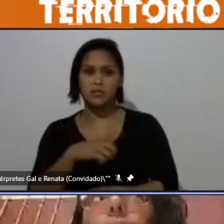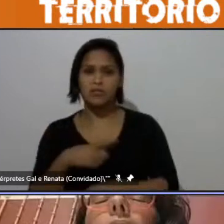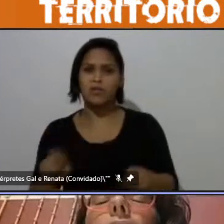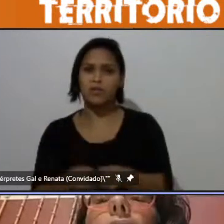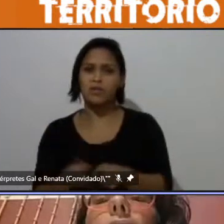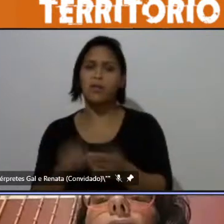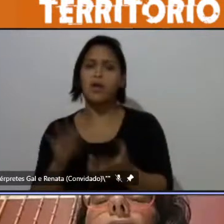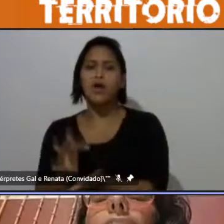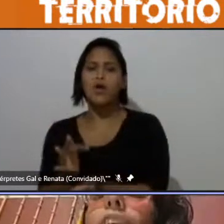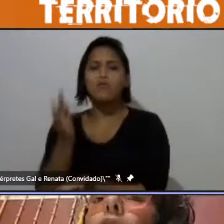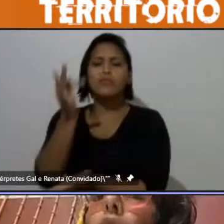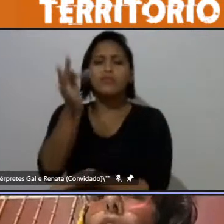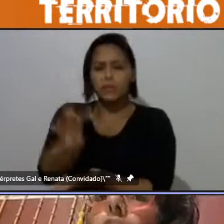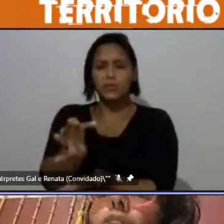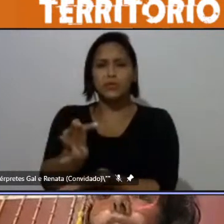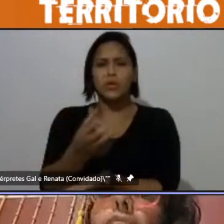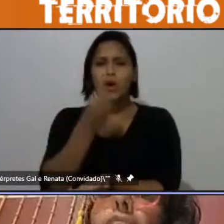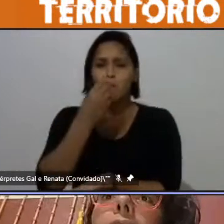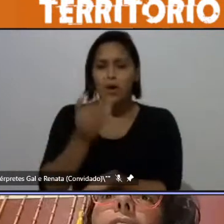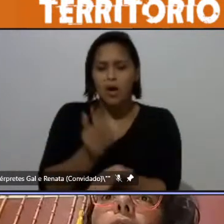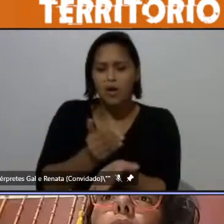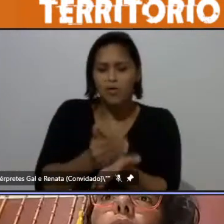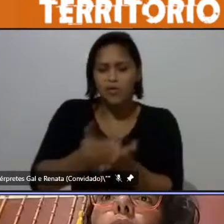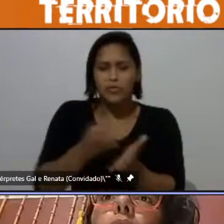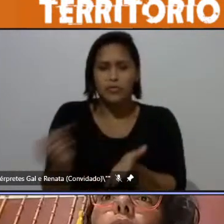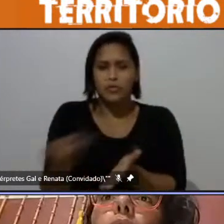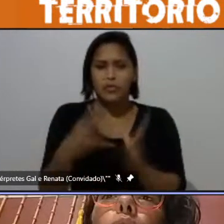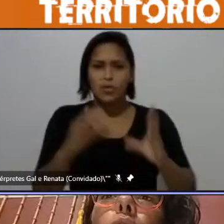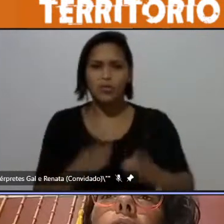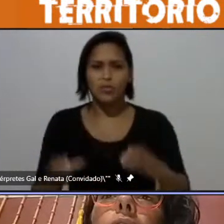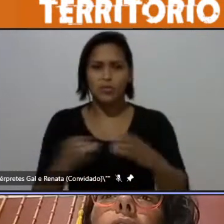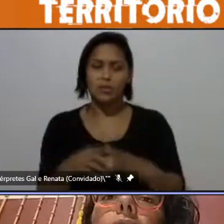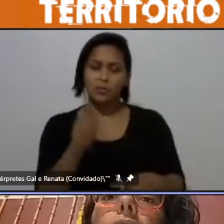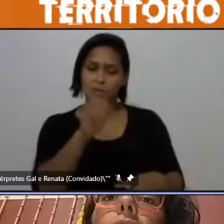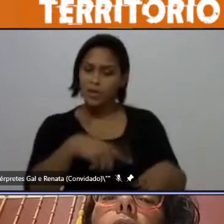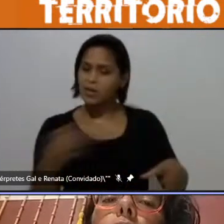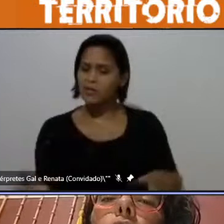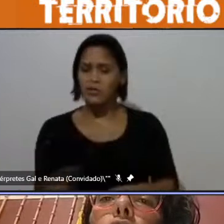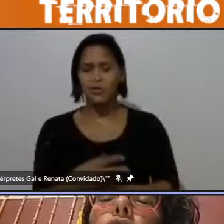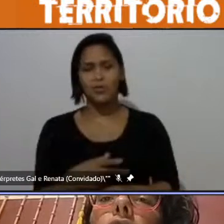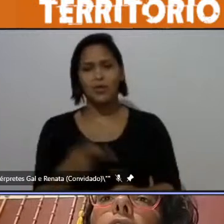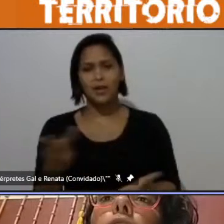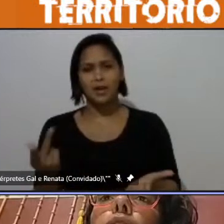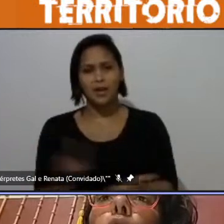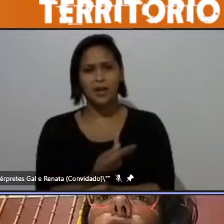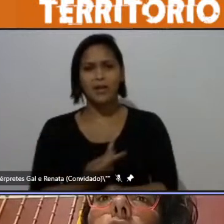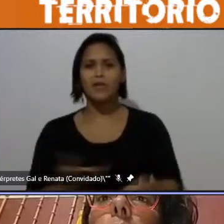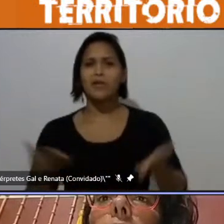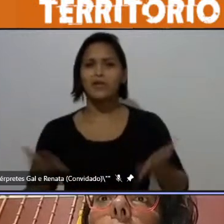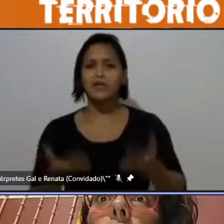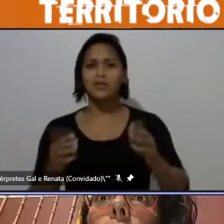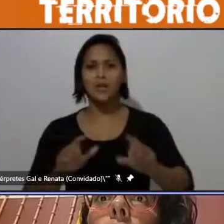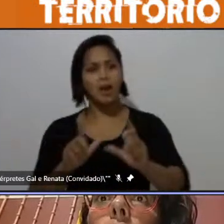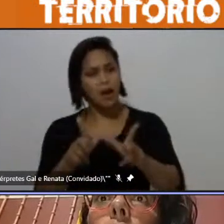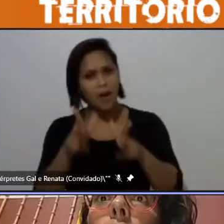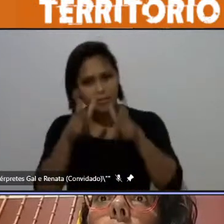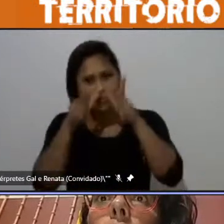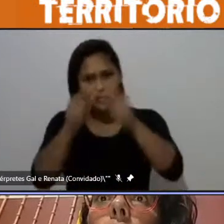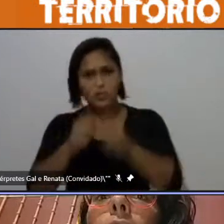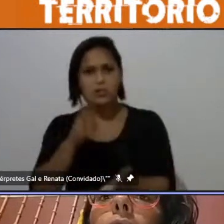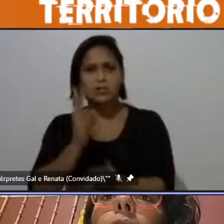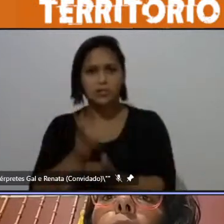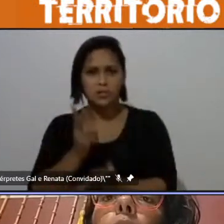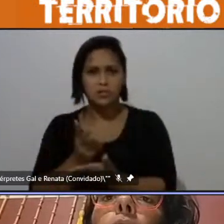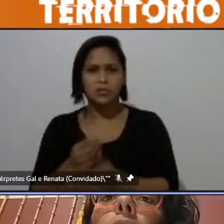muito em breve iniciando um novo ciclo, né? Que esse atual ciclo não dure tanto, que a gente tenha forças para isso,